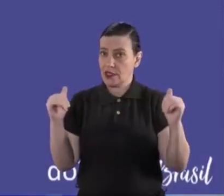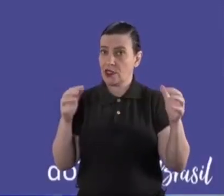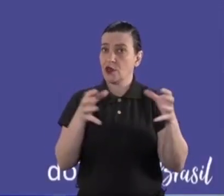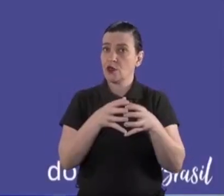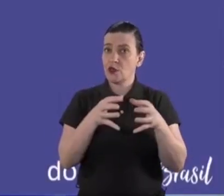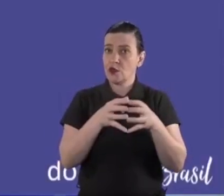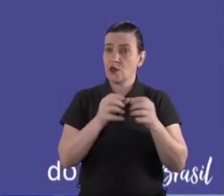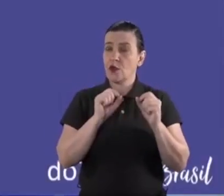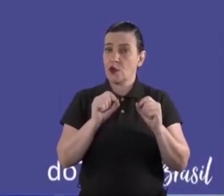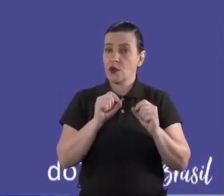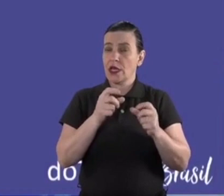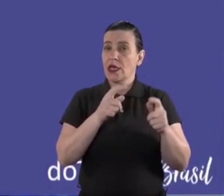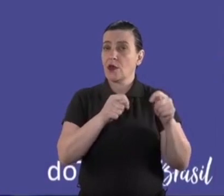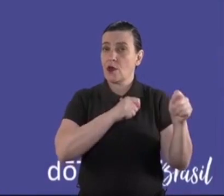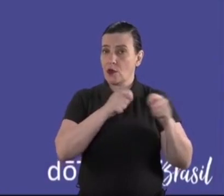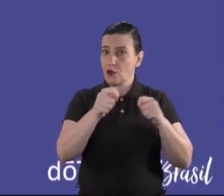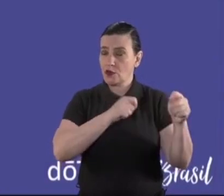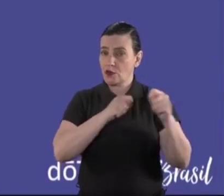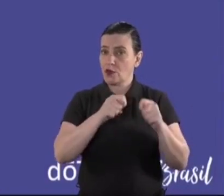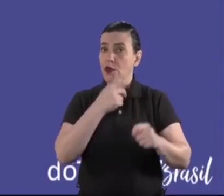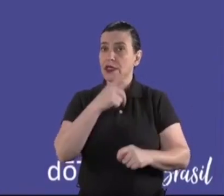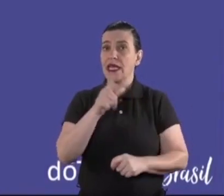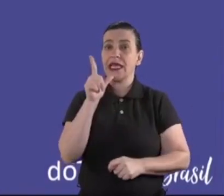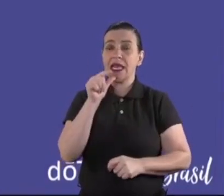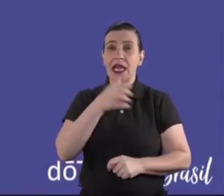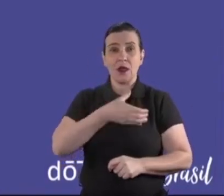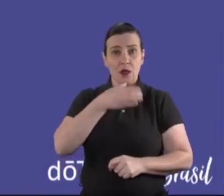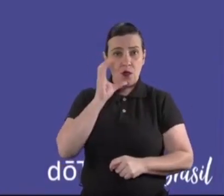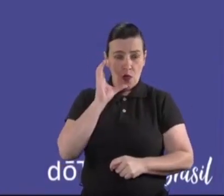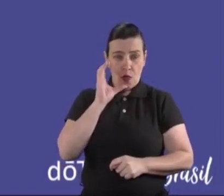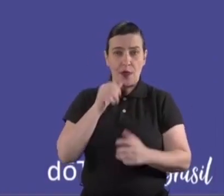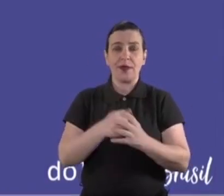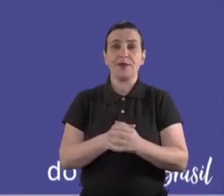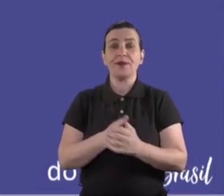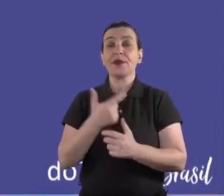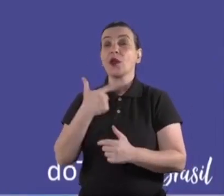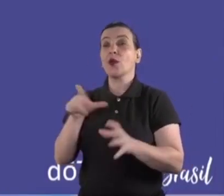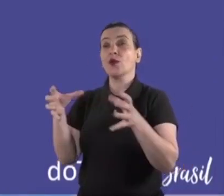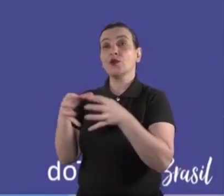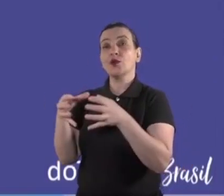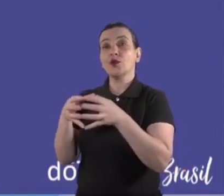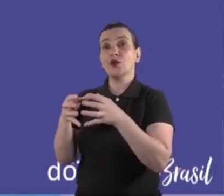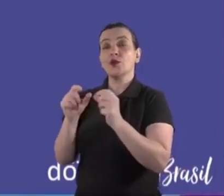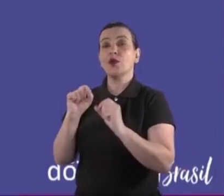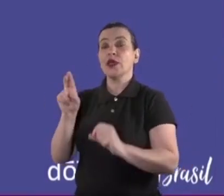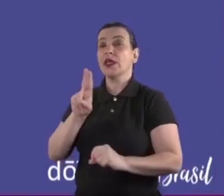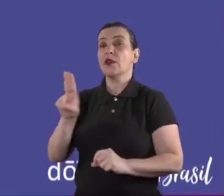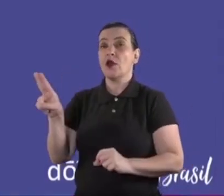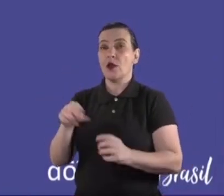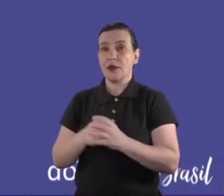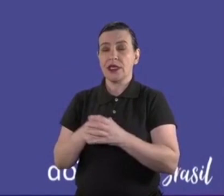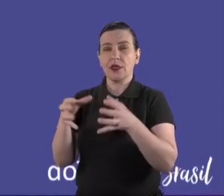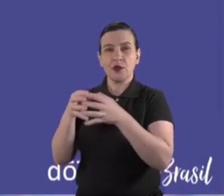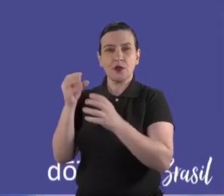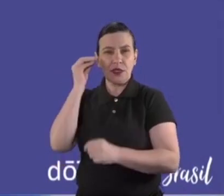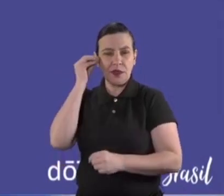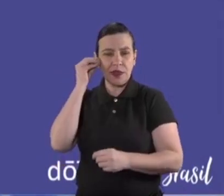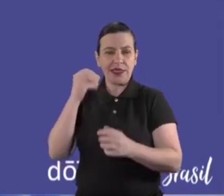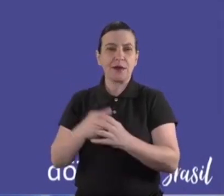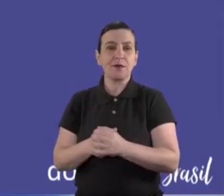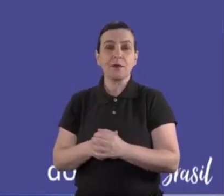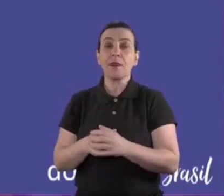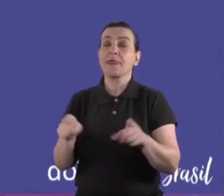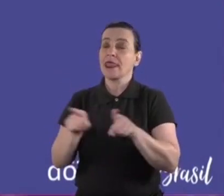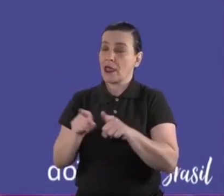grupos, chamado de grupo controle, tomou um copo d'água durante o experimento. O outro grupo, o qual chamamos de grupo experimental,